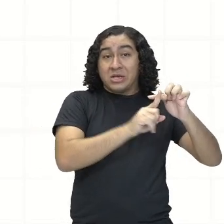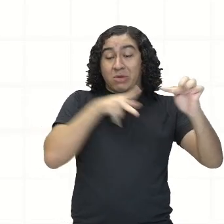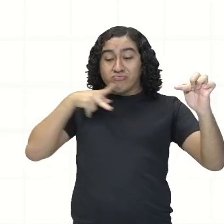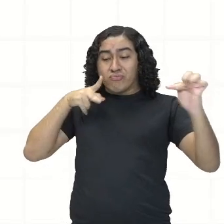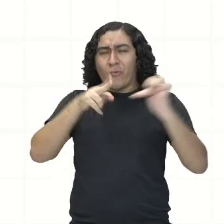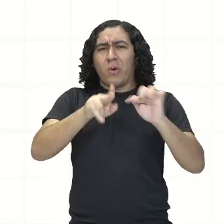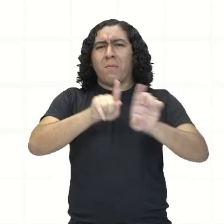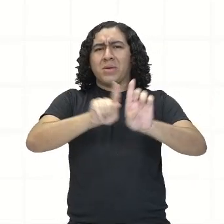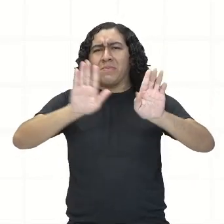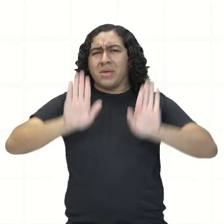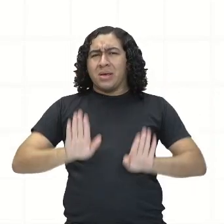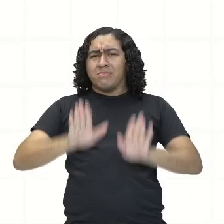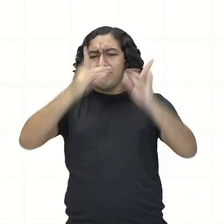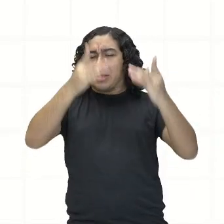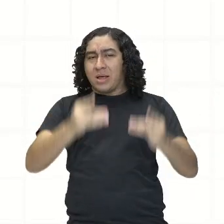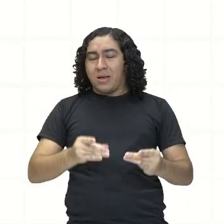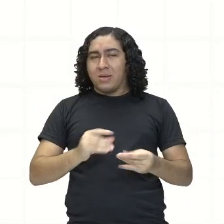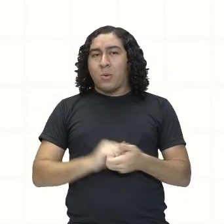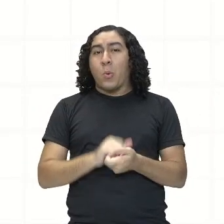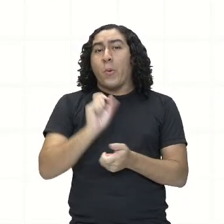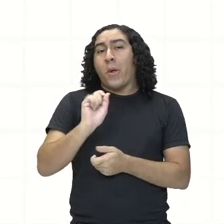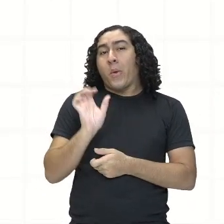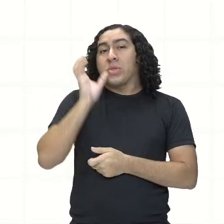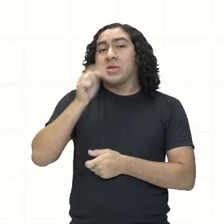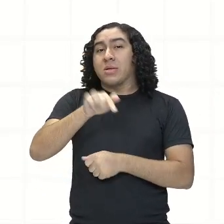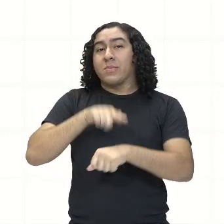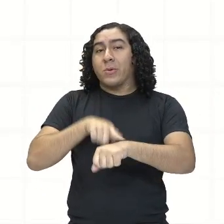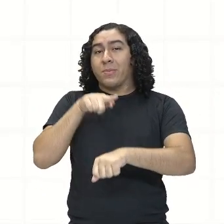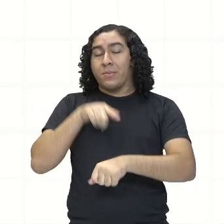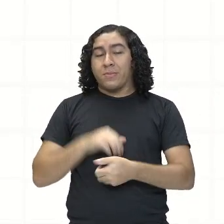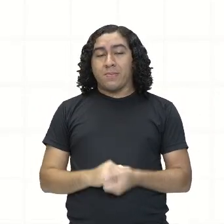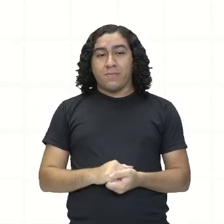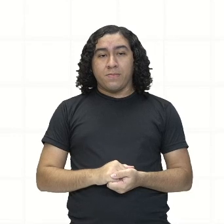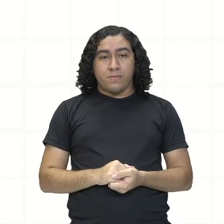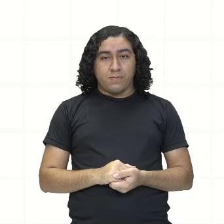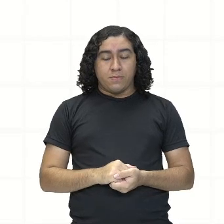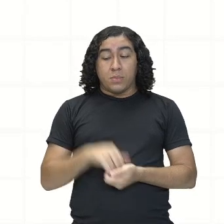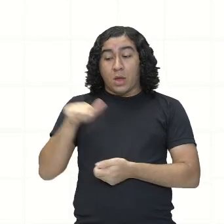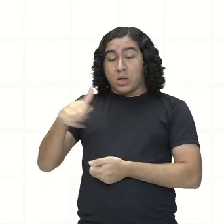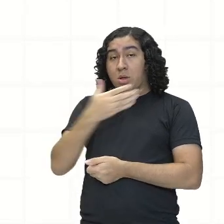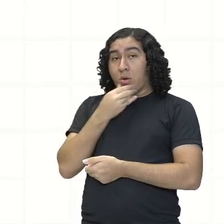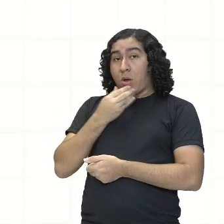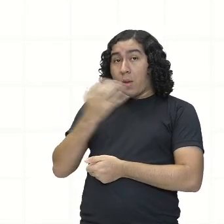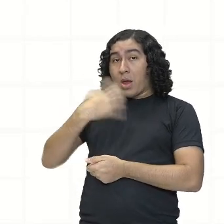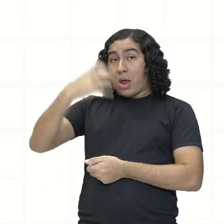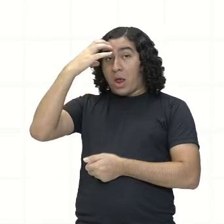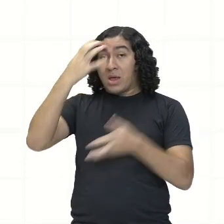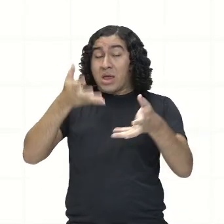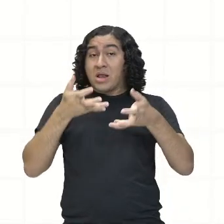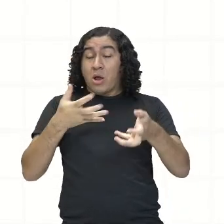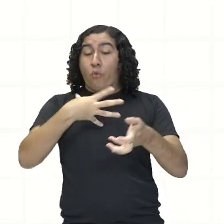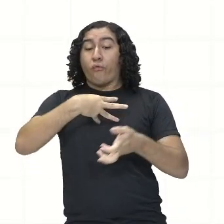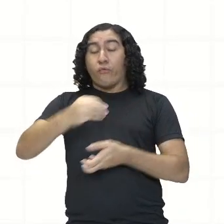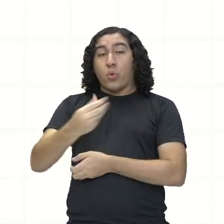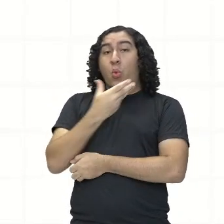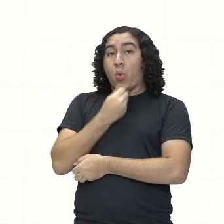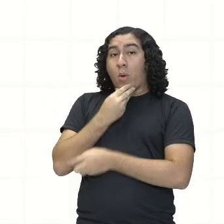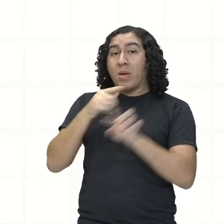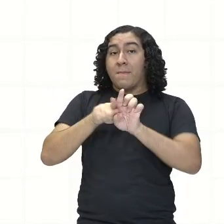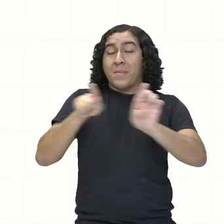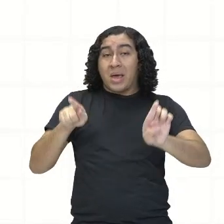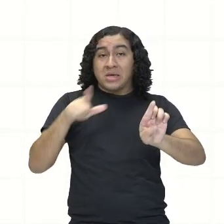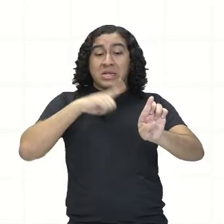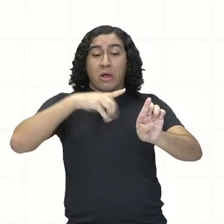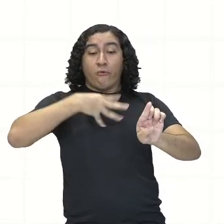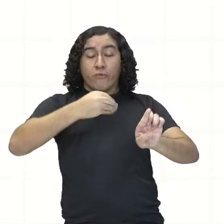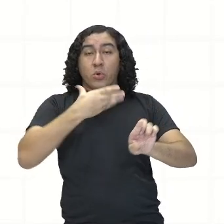explica isso aí um pouquinho melhor. O que acontece nesse momento? Henrique VIII, ele queria um herdeiro homem, só que para ele ter esse herdeiro homem, ele